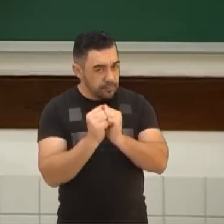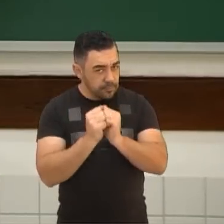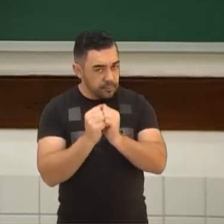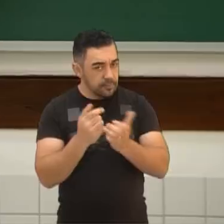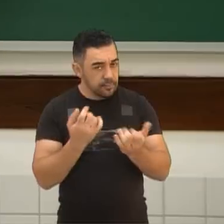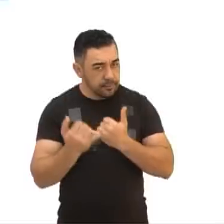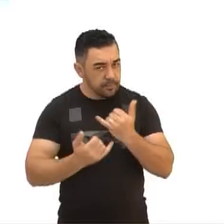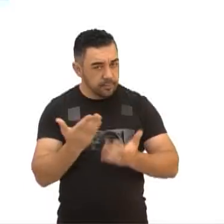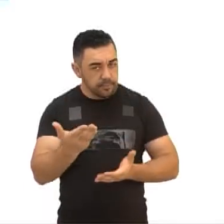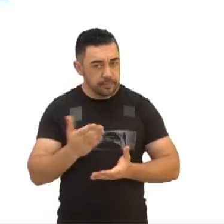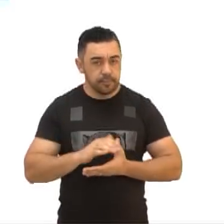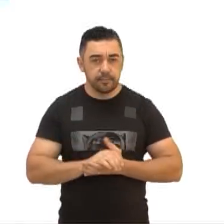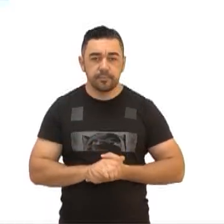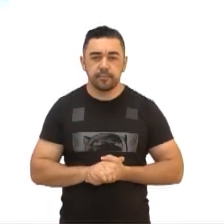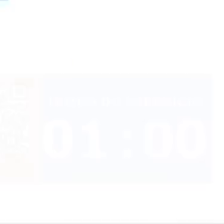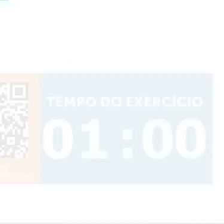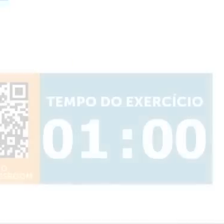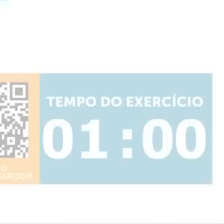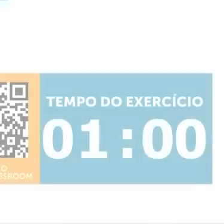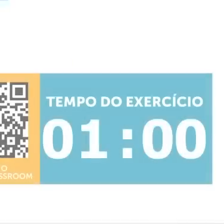jogar juntos.